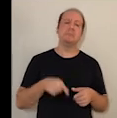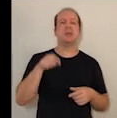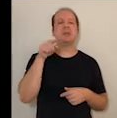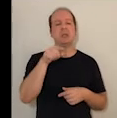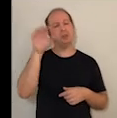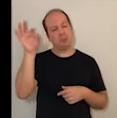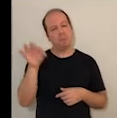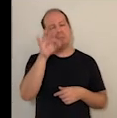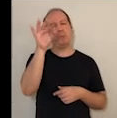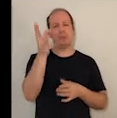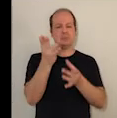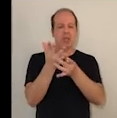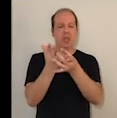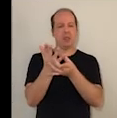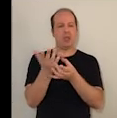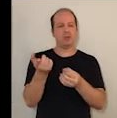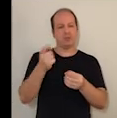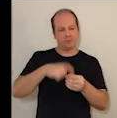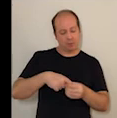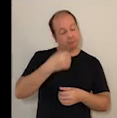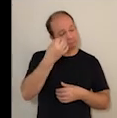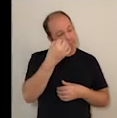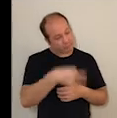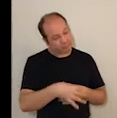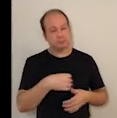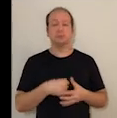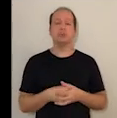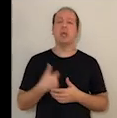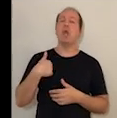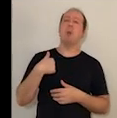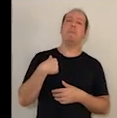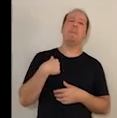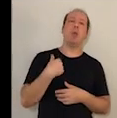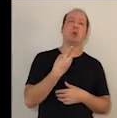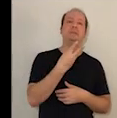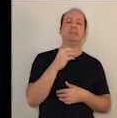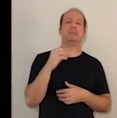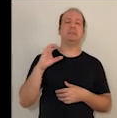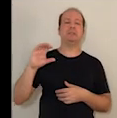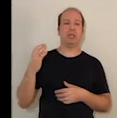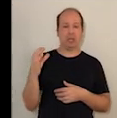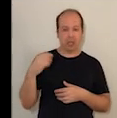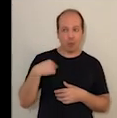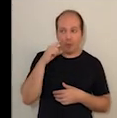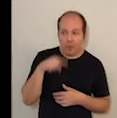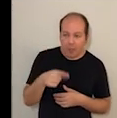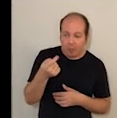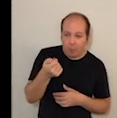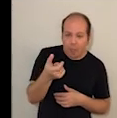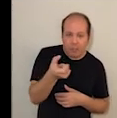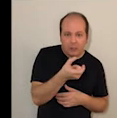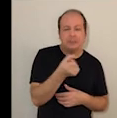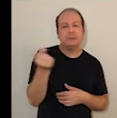Terá que ser com juros, Mosca, e o meu anel de volta. Certamente. E os meus sequins? Vou